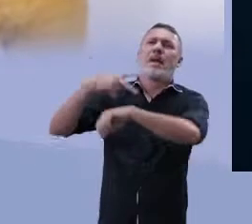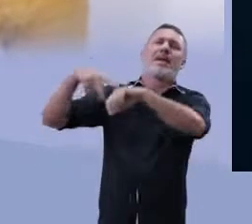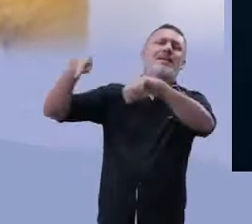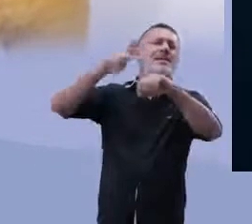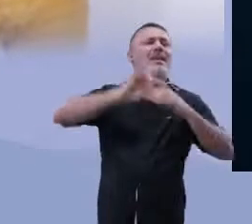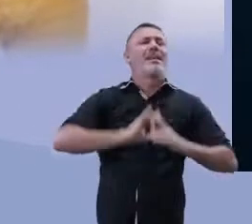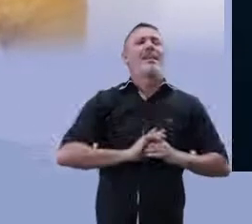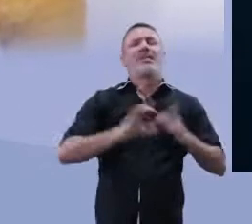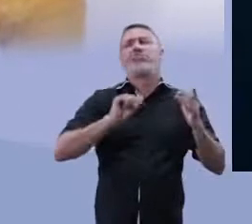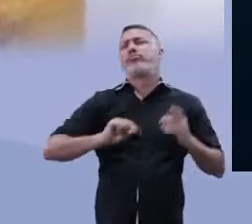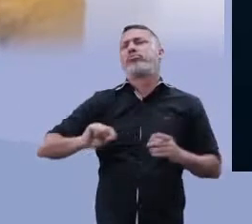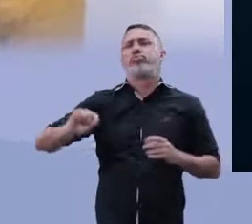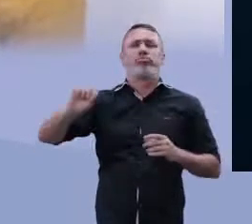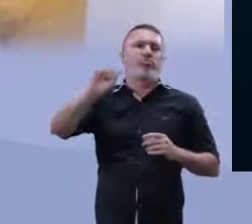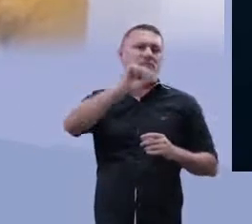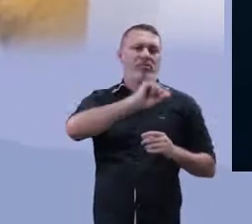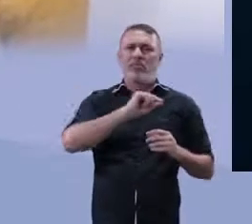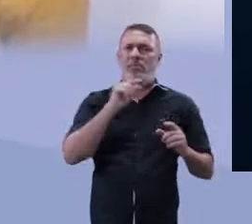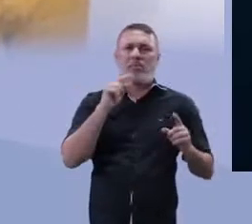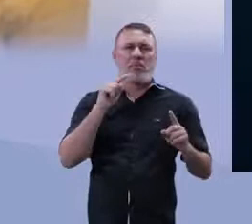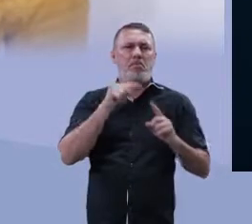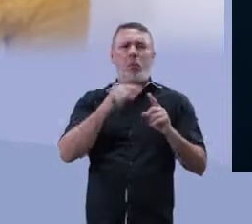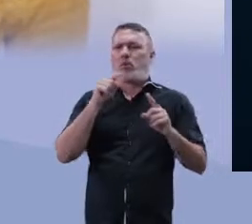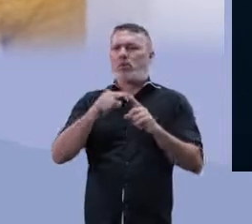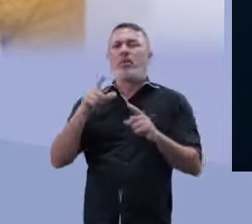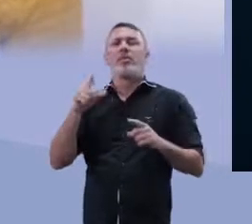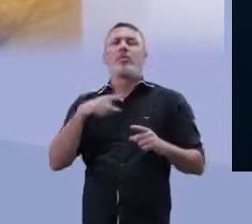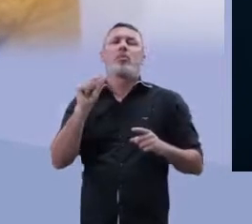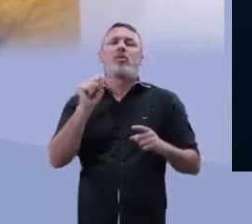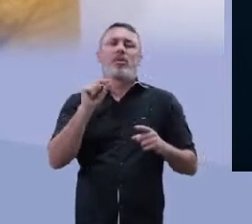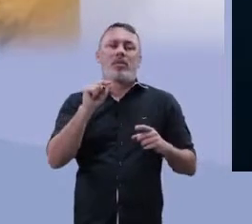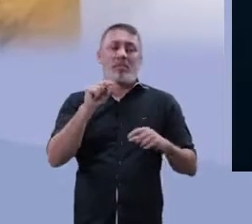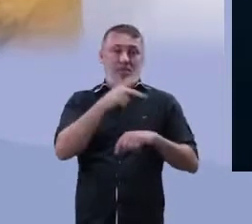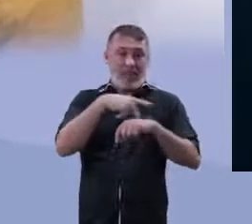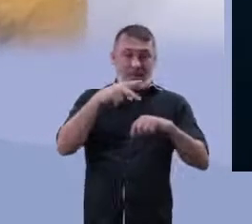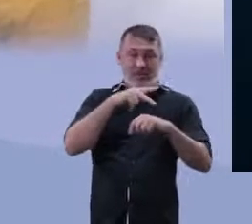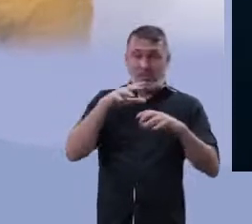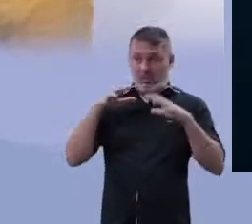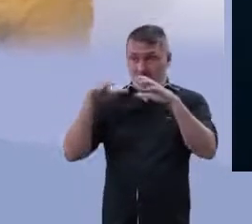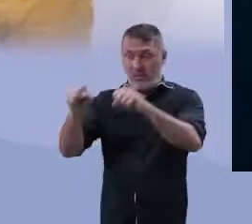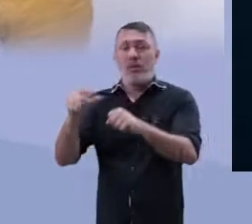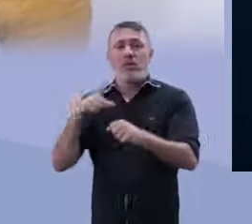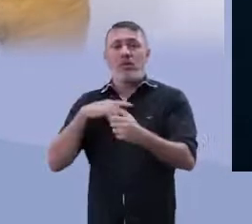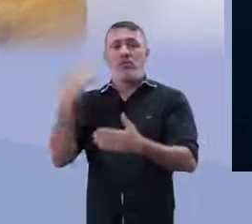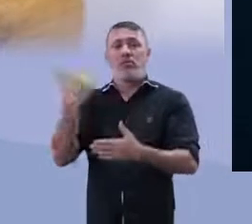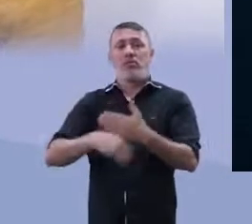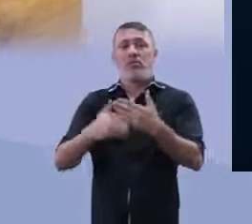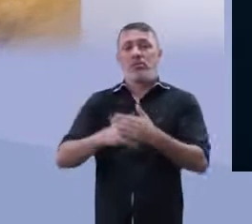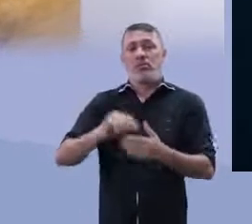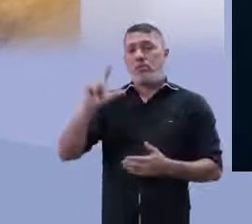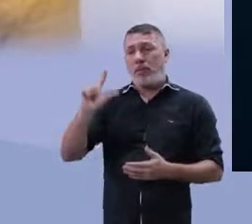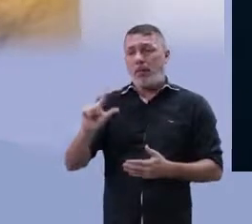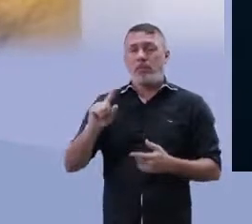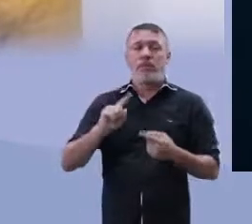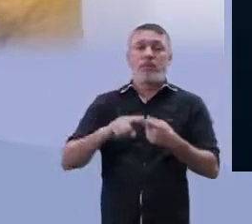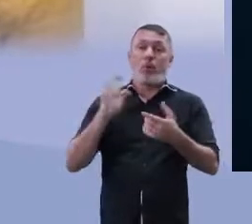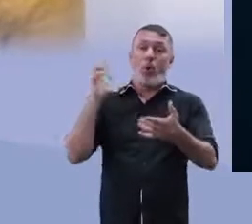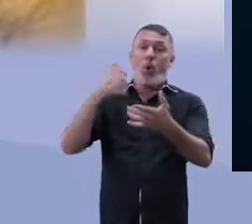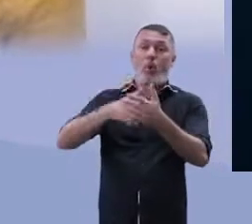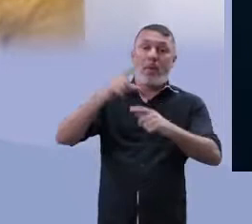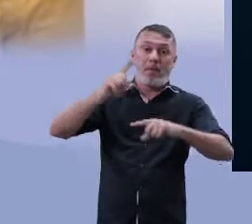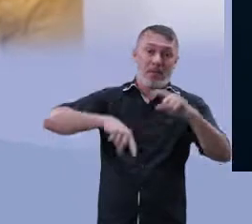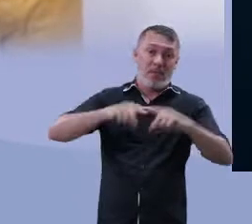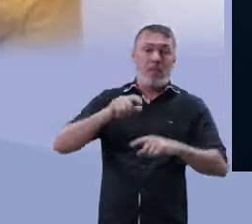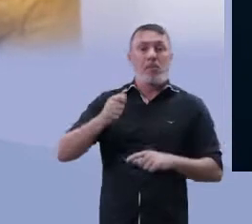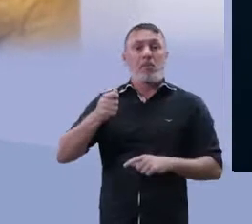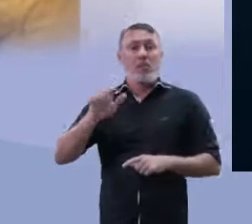locacionais serão determinantes, né? Incentivos fiscais, mão de obra barata, né, matéria-prima barata, tudo isso daí vai